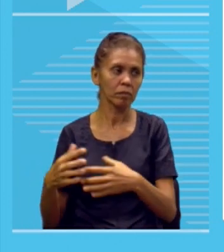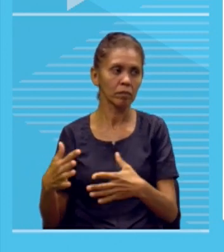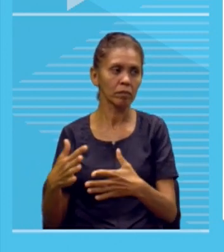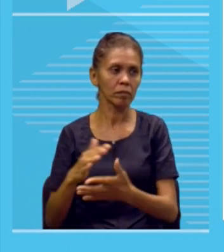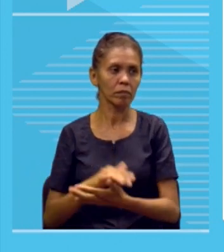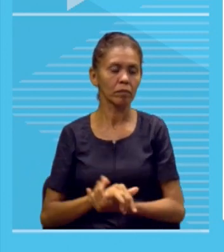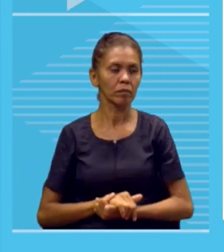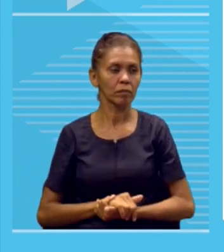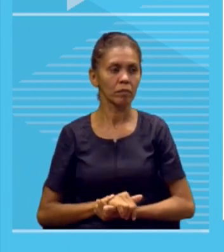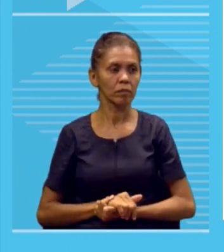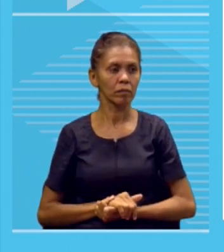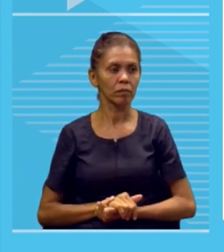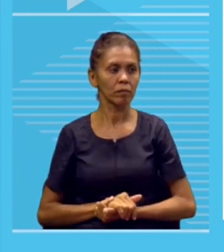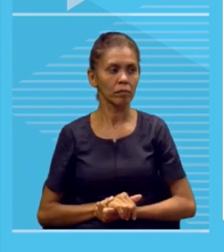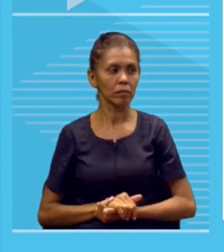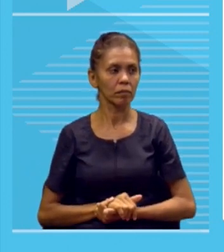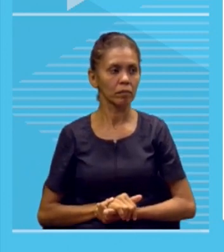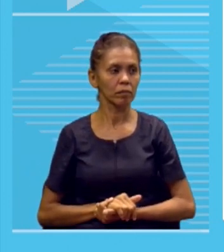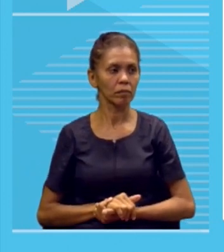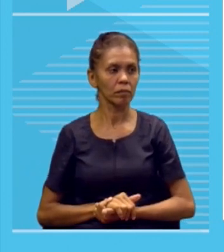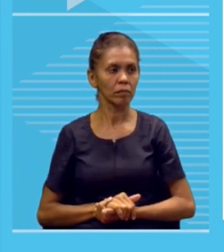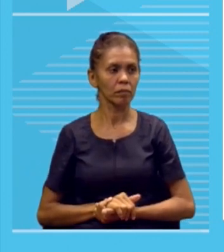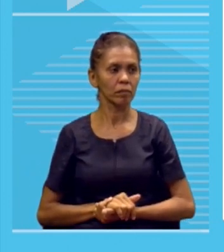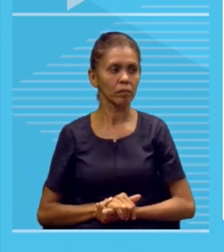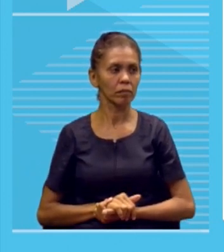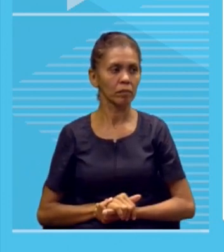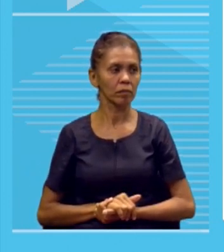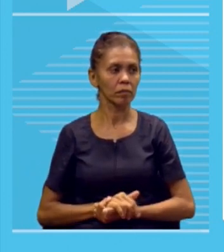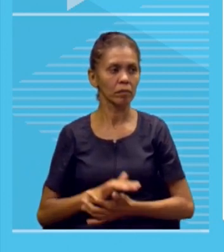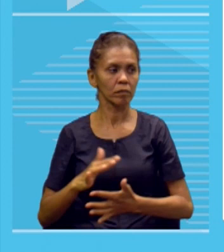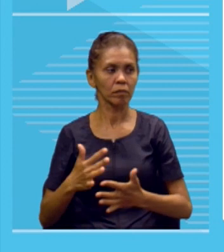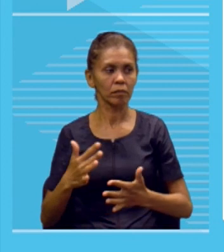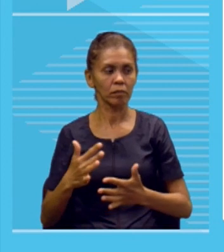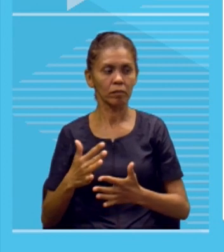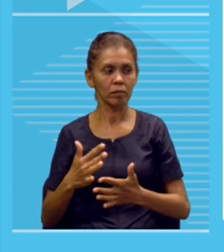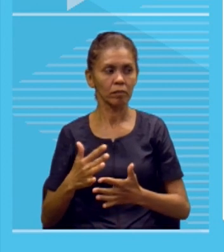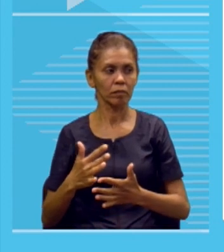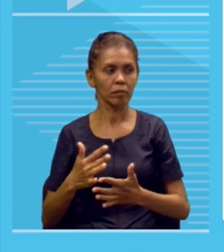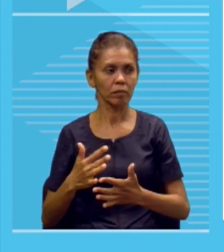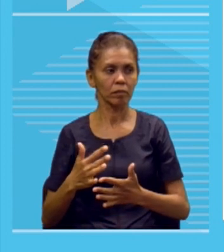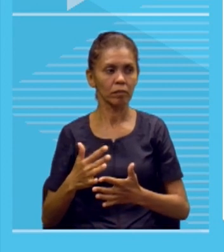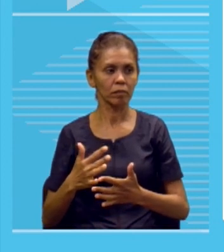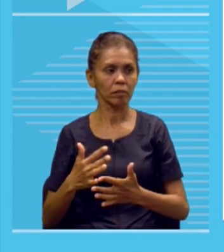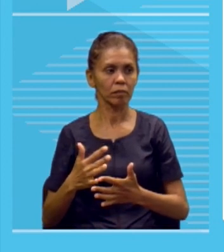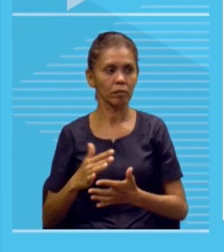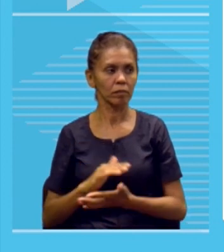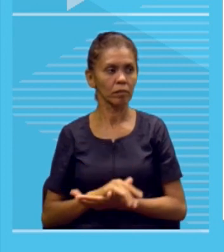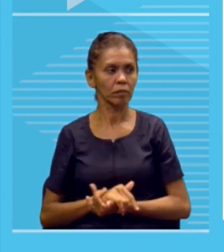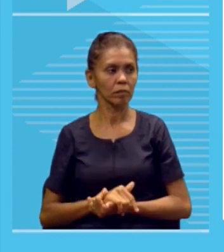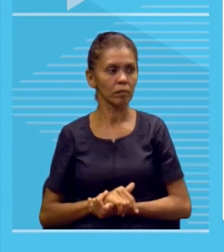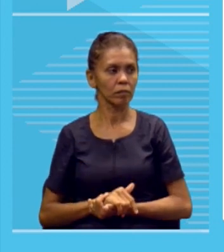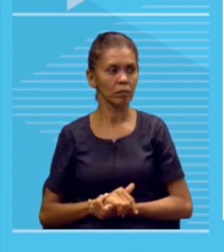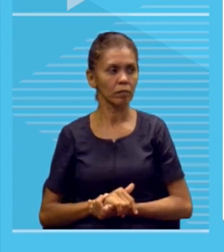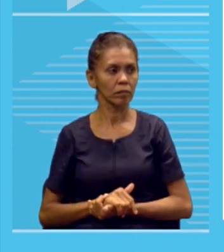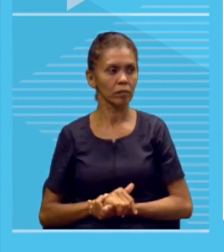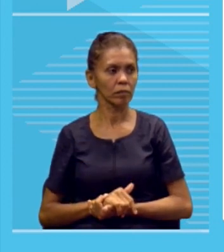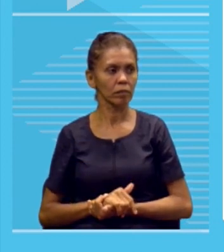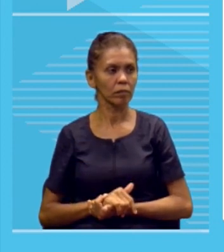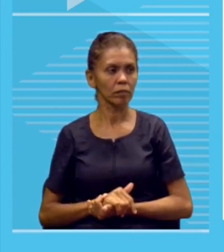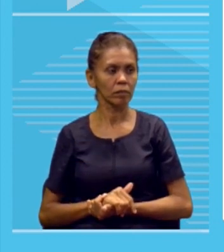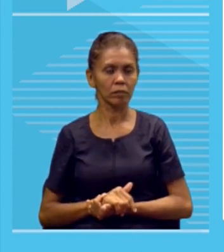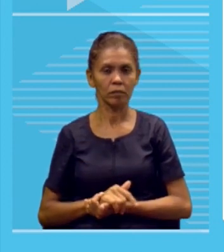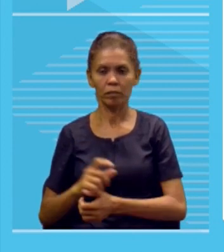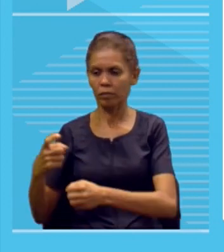modernização das áreas rurais é que fez com que essa galera saísse do campo para o meio urbano. Então, com certeza que